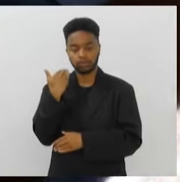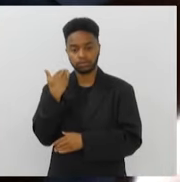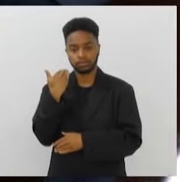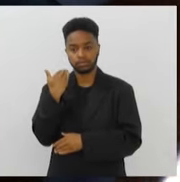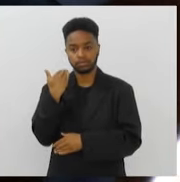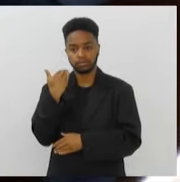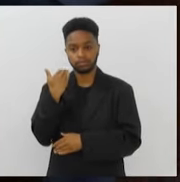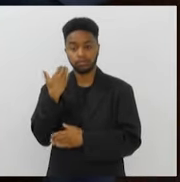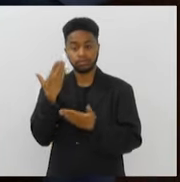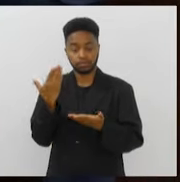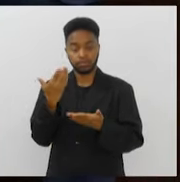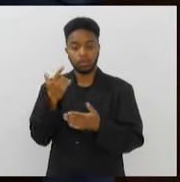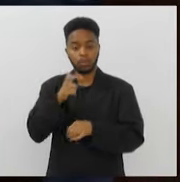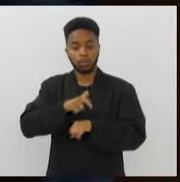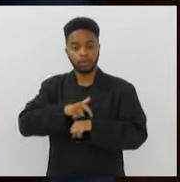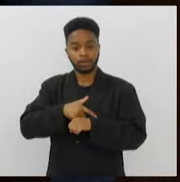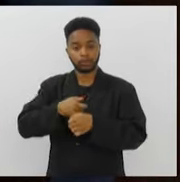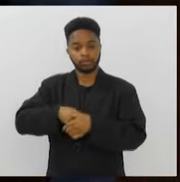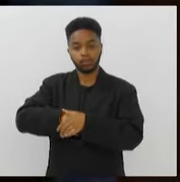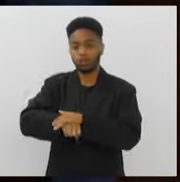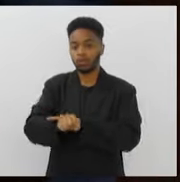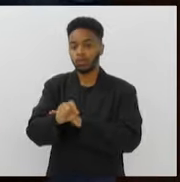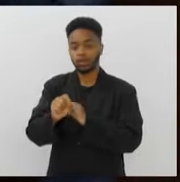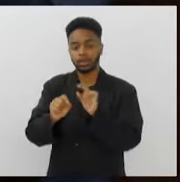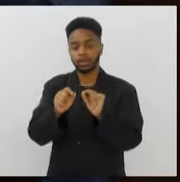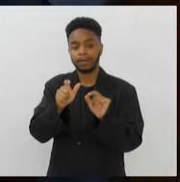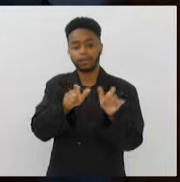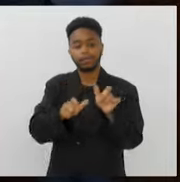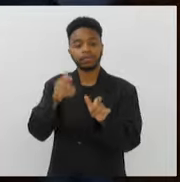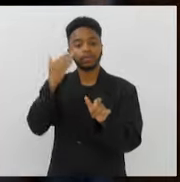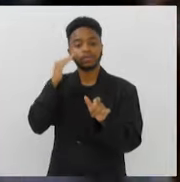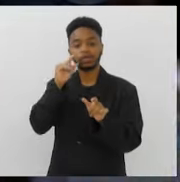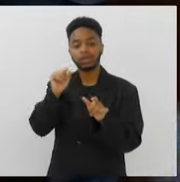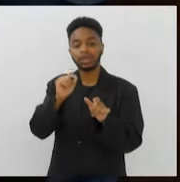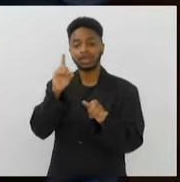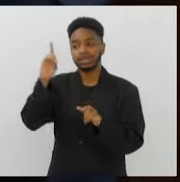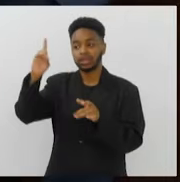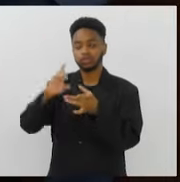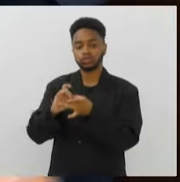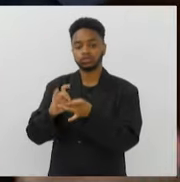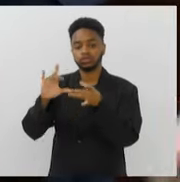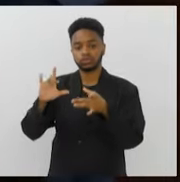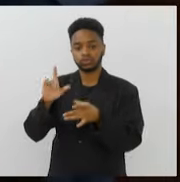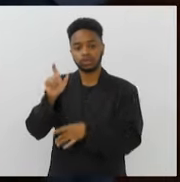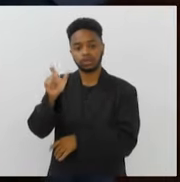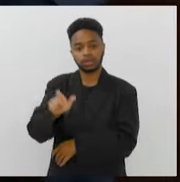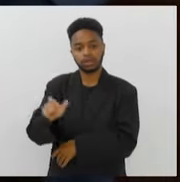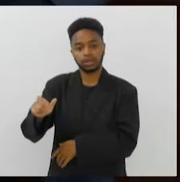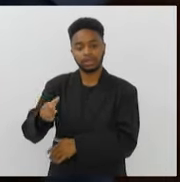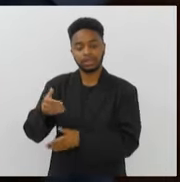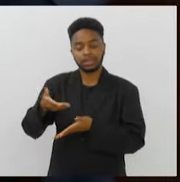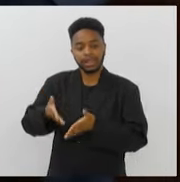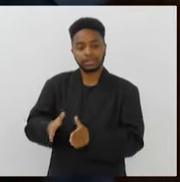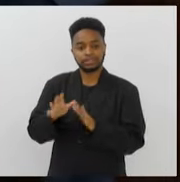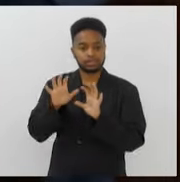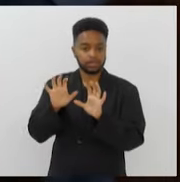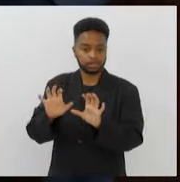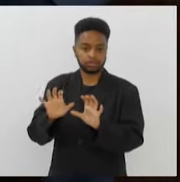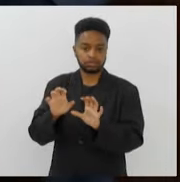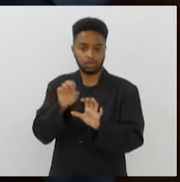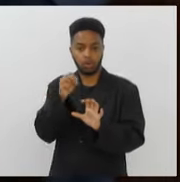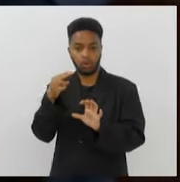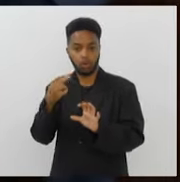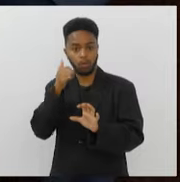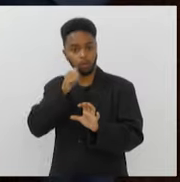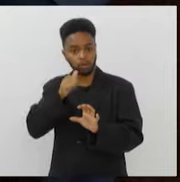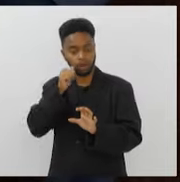a concepção que tinha era que Deus tinha permitido aquela vida nascer daquele jeito ou aquela